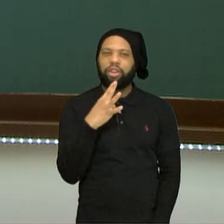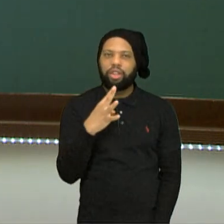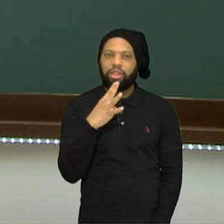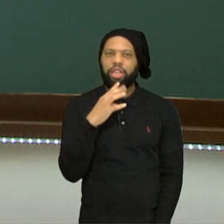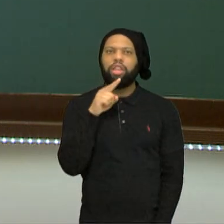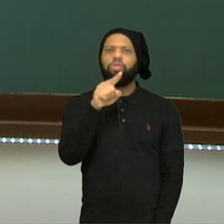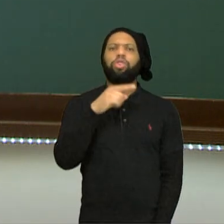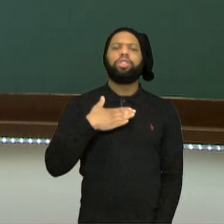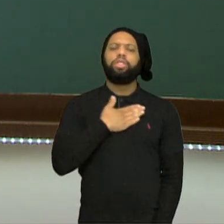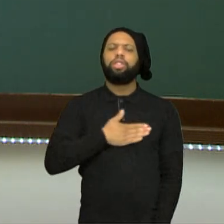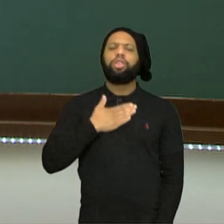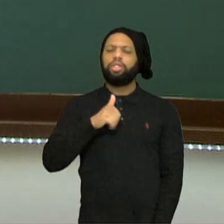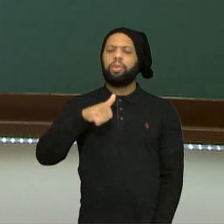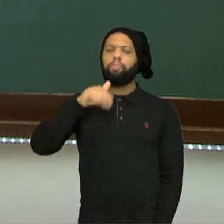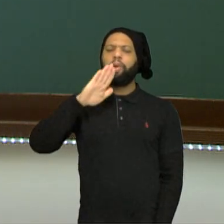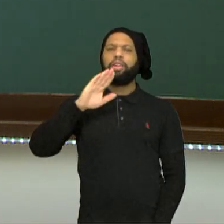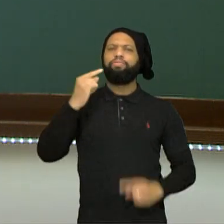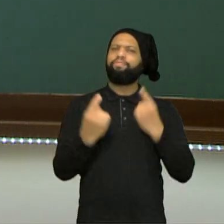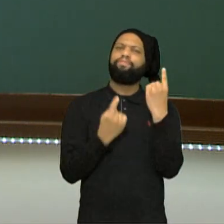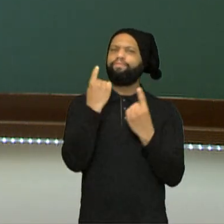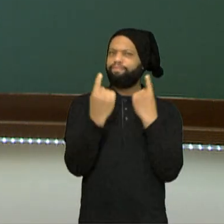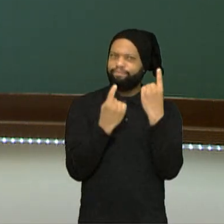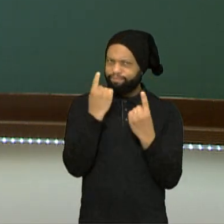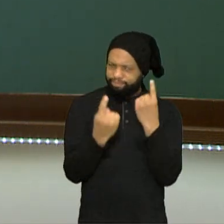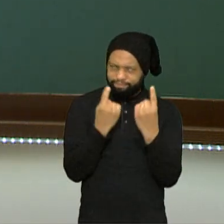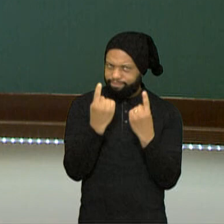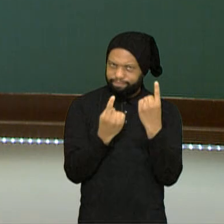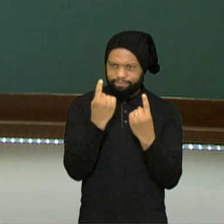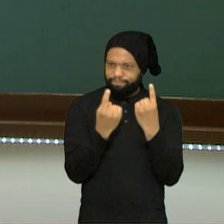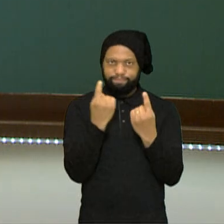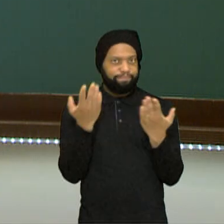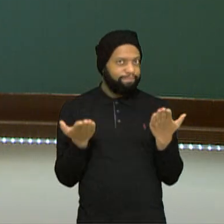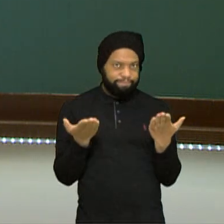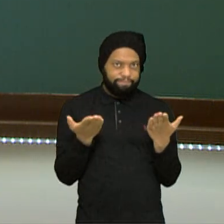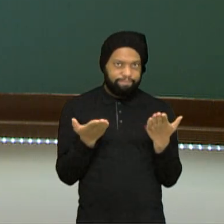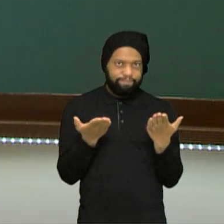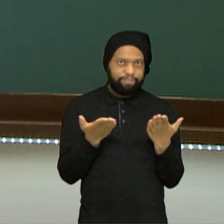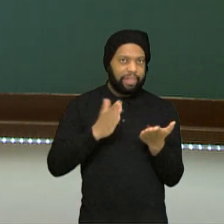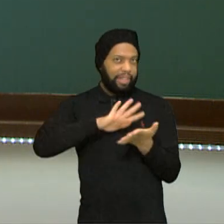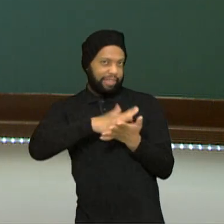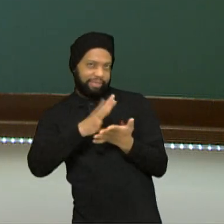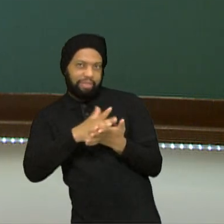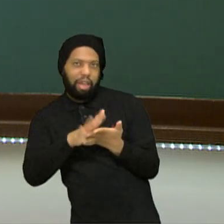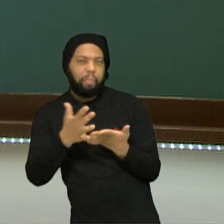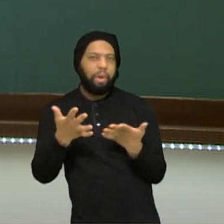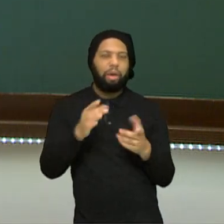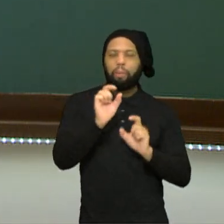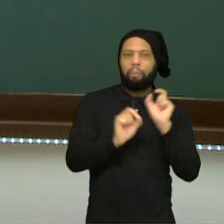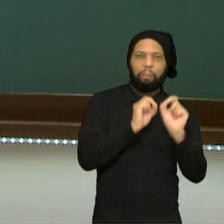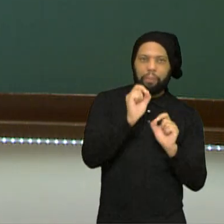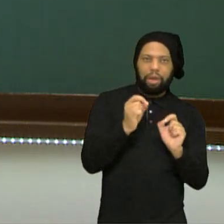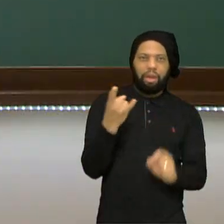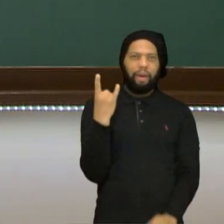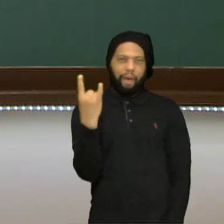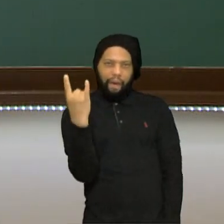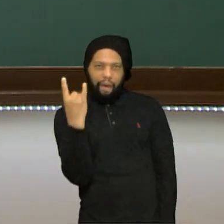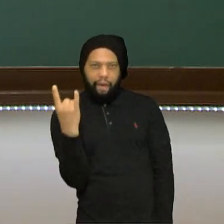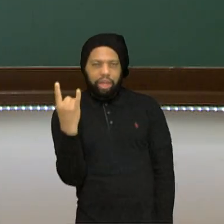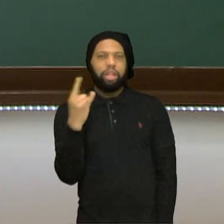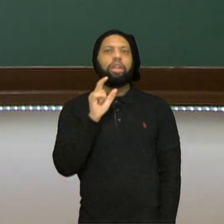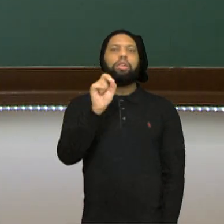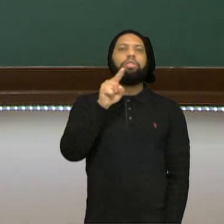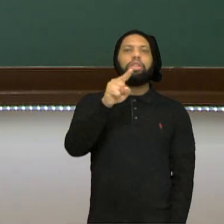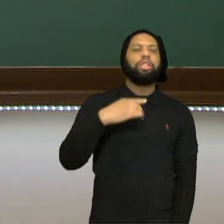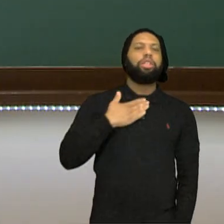mais aprecia? E aí? Qual que você mais gosta? É um samba, um pagode, um rock, enfim, o que